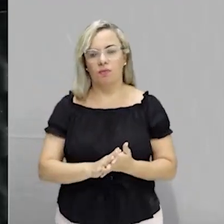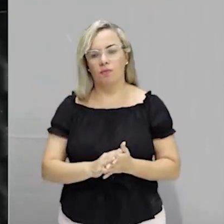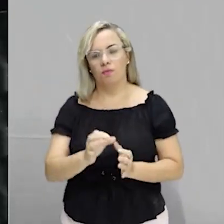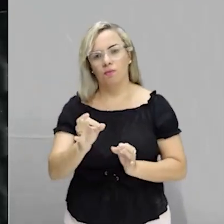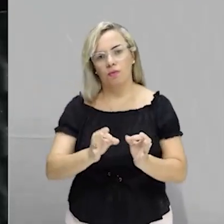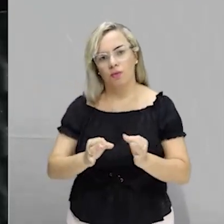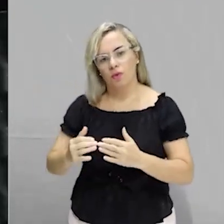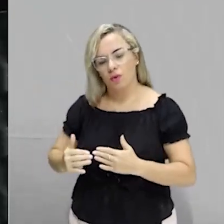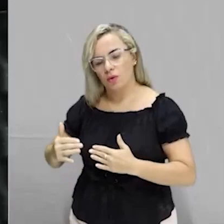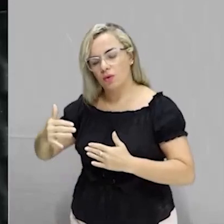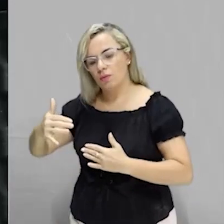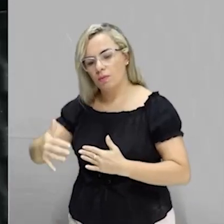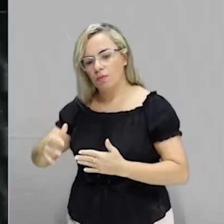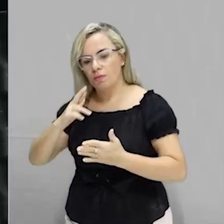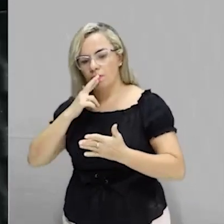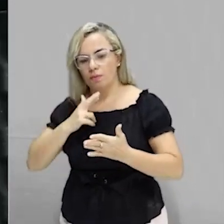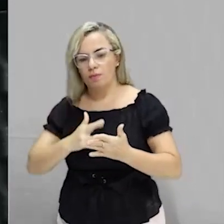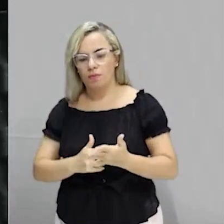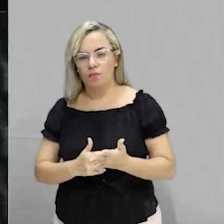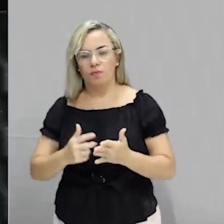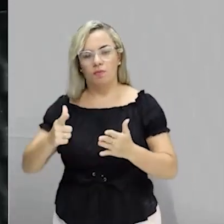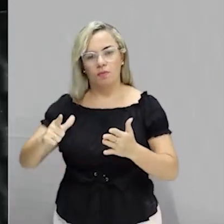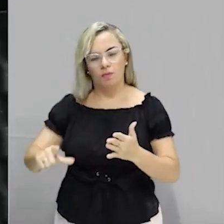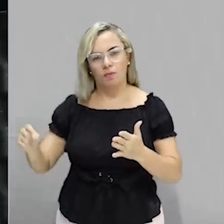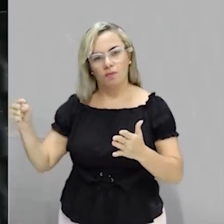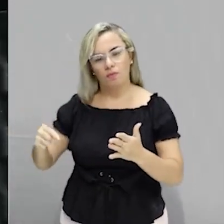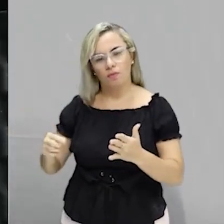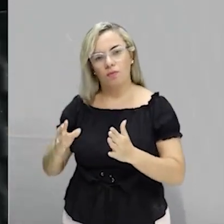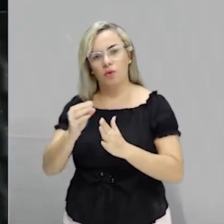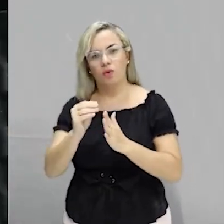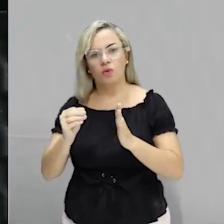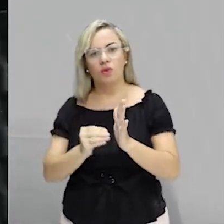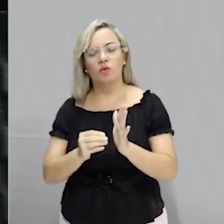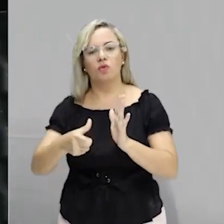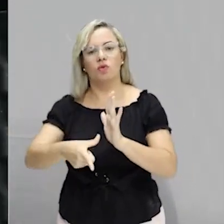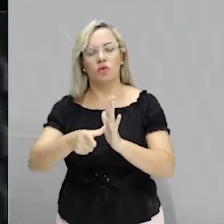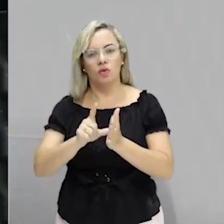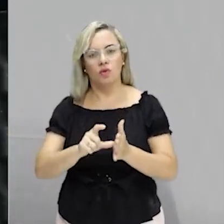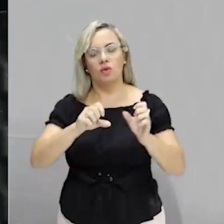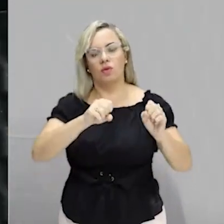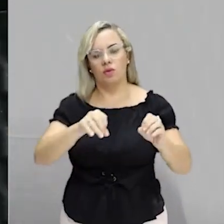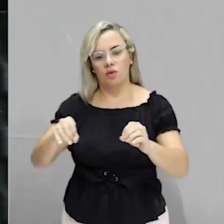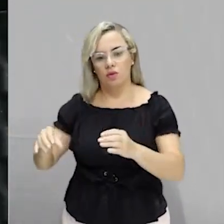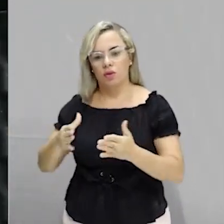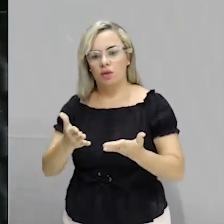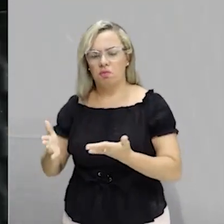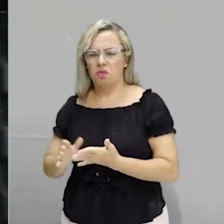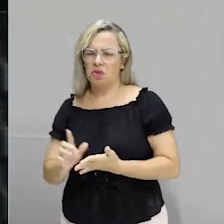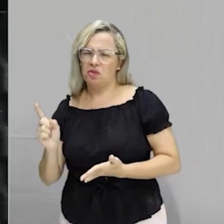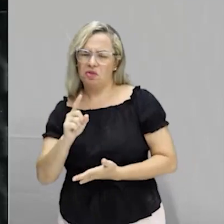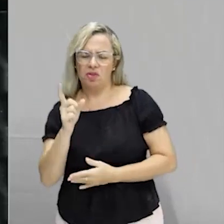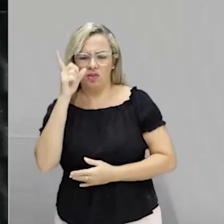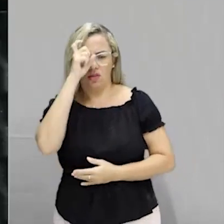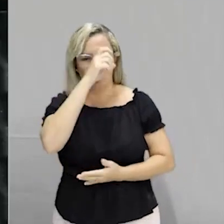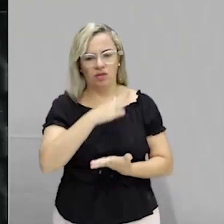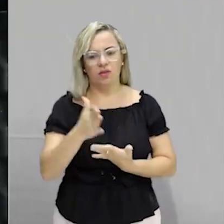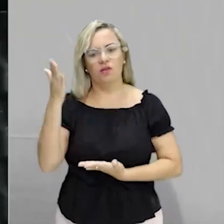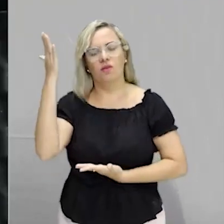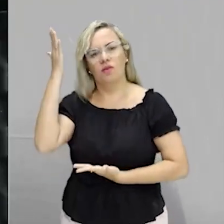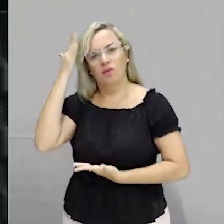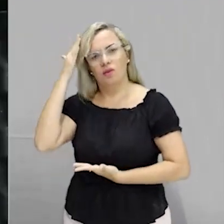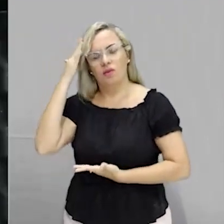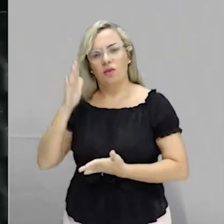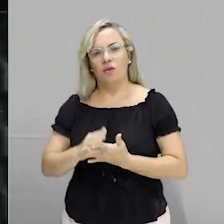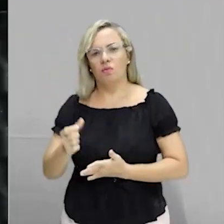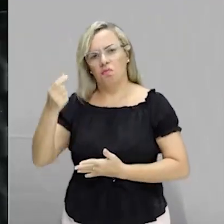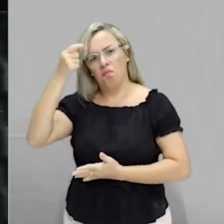processo de resolução a gente sempre retoma, tá, conteúdos anteriores e nada muito complicado, né? Se você entendeu o